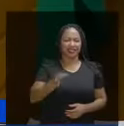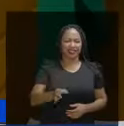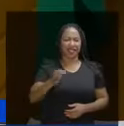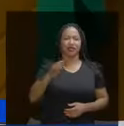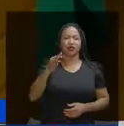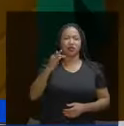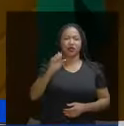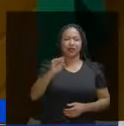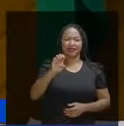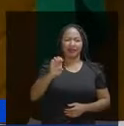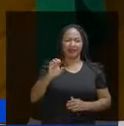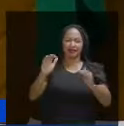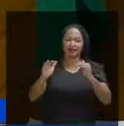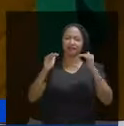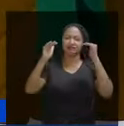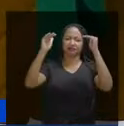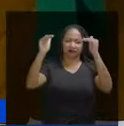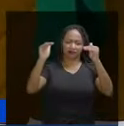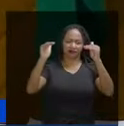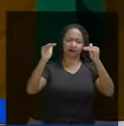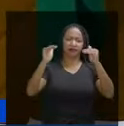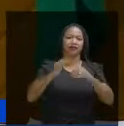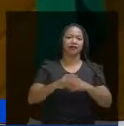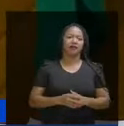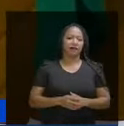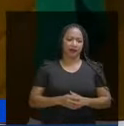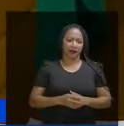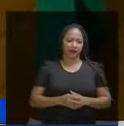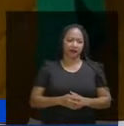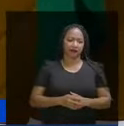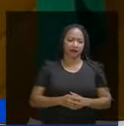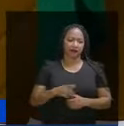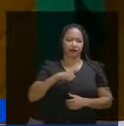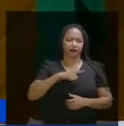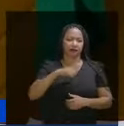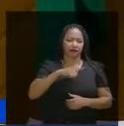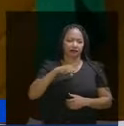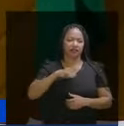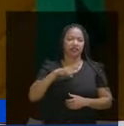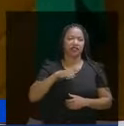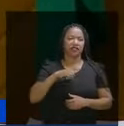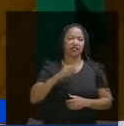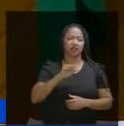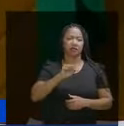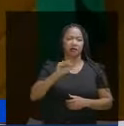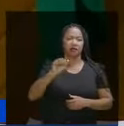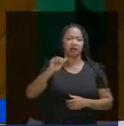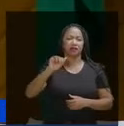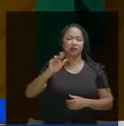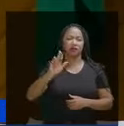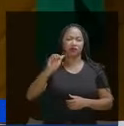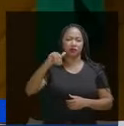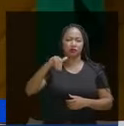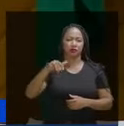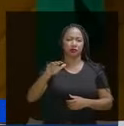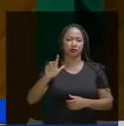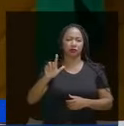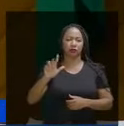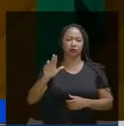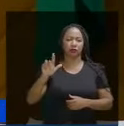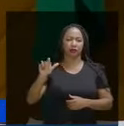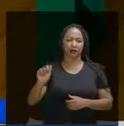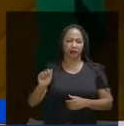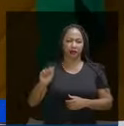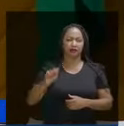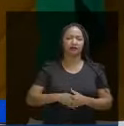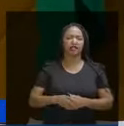TSE, previsto no seu verbete sumular número 20, esse requerimento do candidato para ver